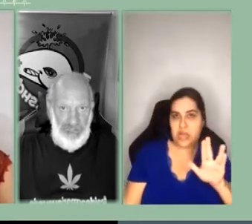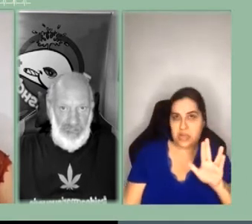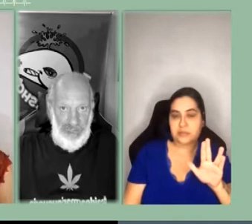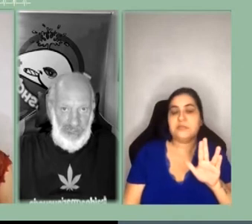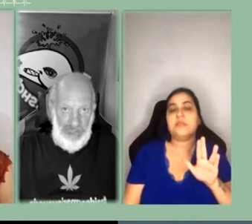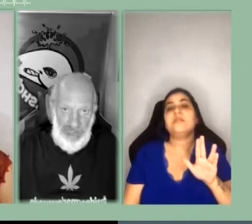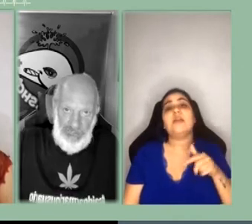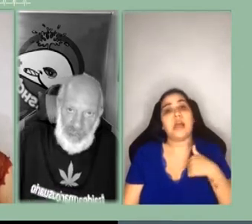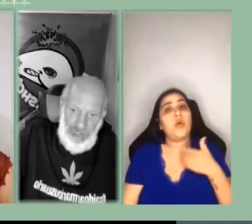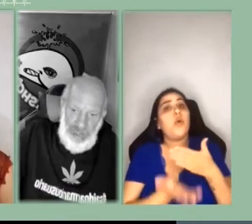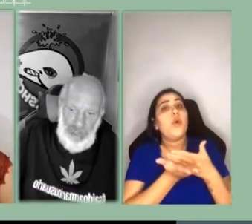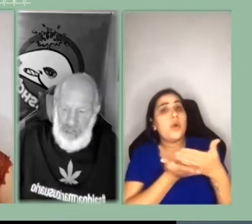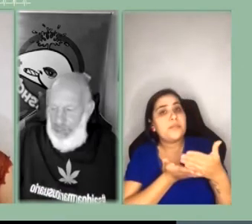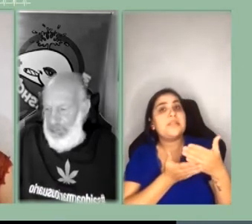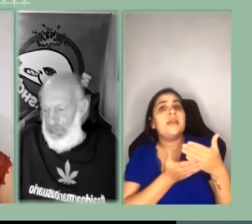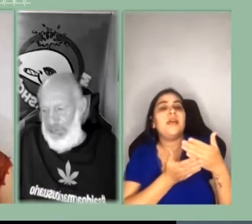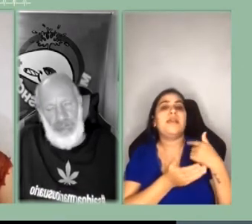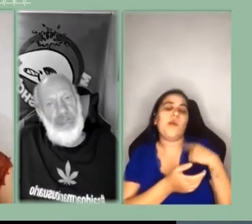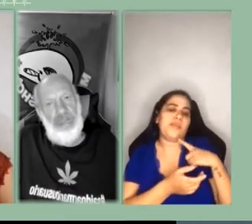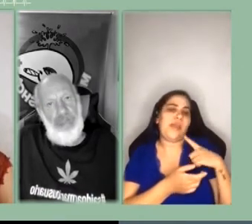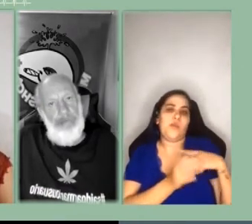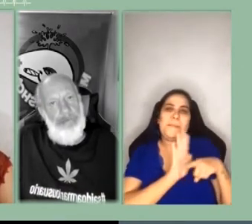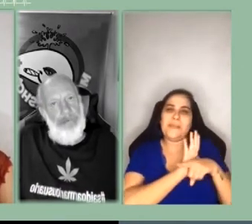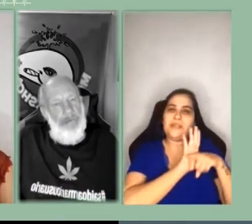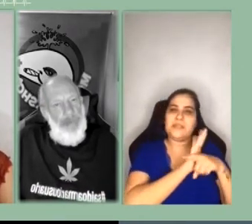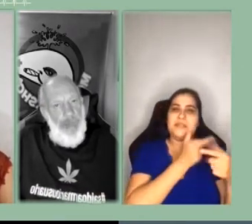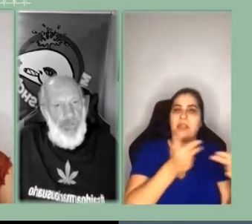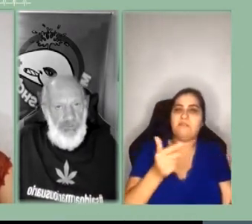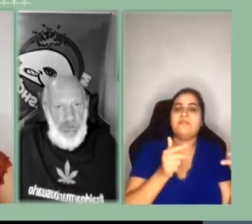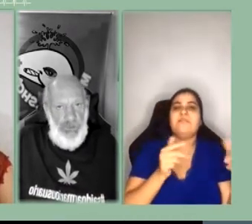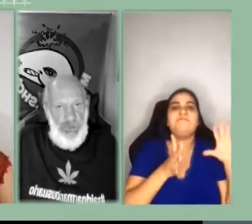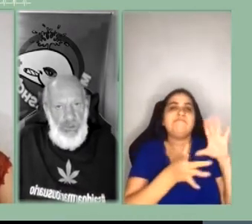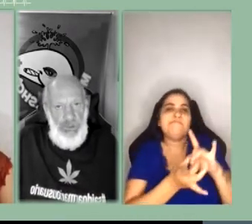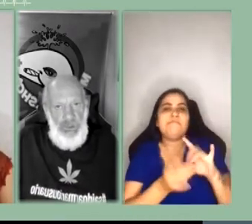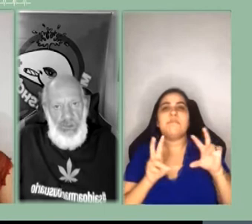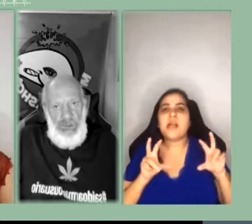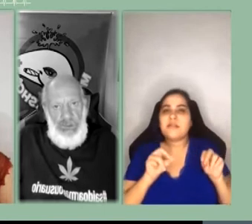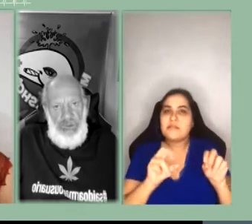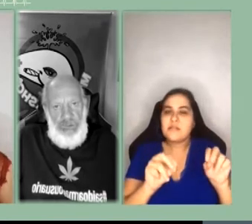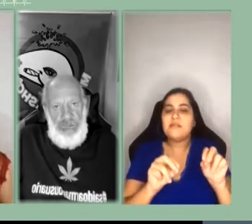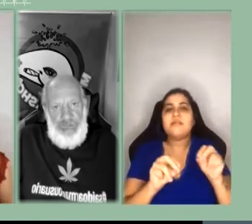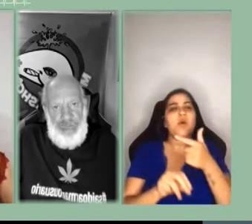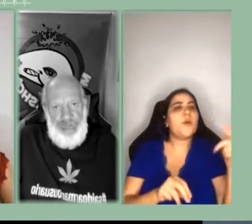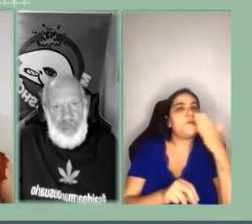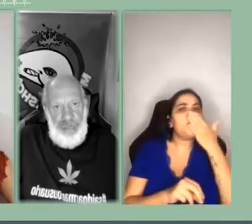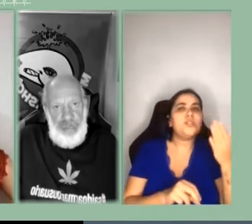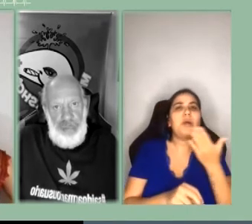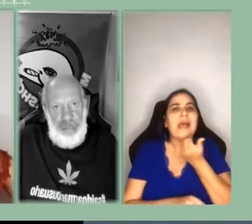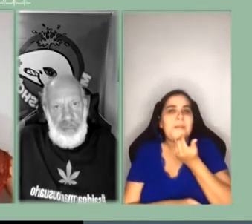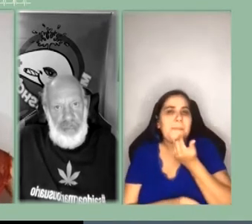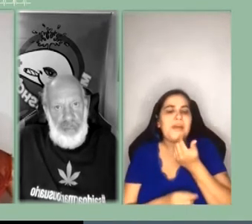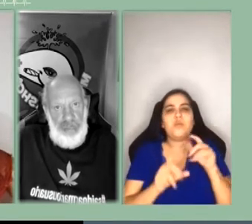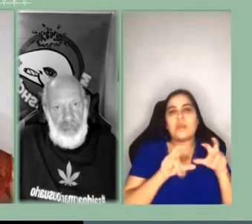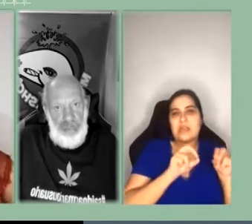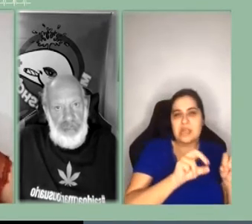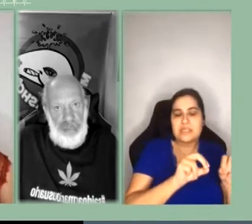eu comecei a fazer, como eu tenho algumas pesquisas relacionadas a câncer e a outros tipos de alimentação e câncer, eu